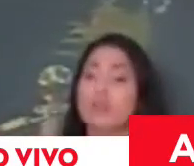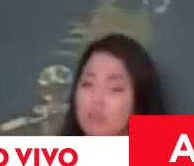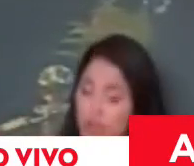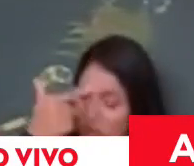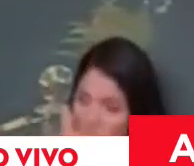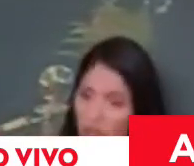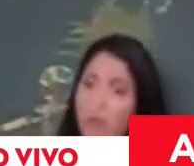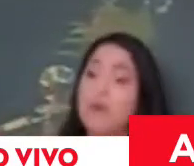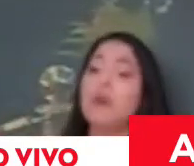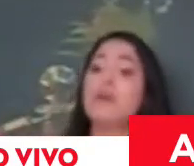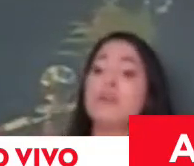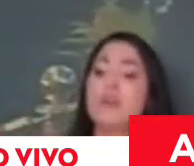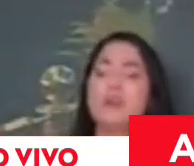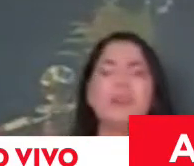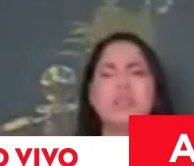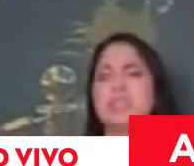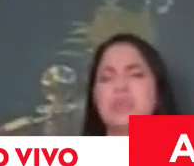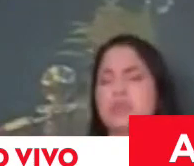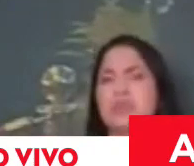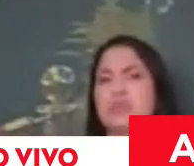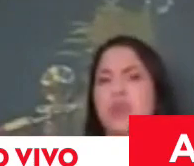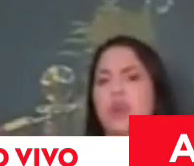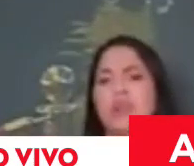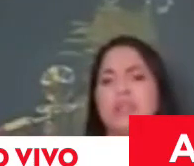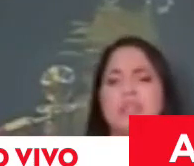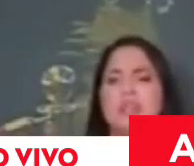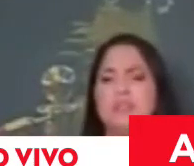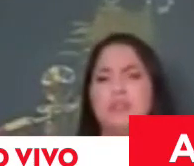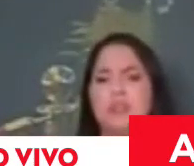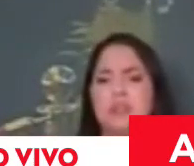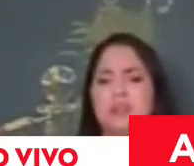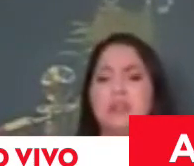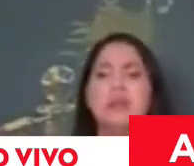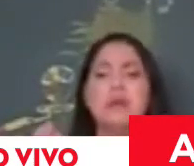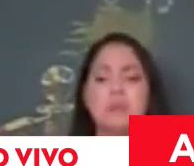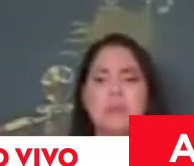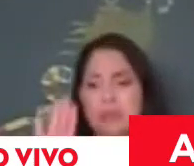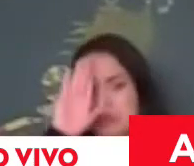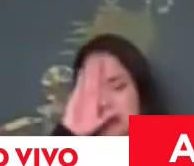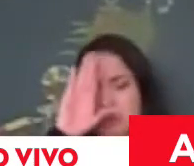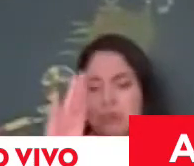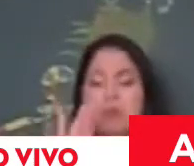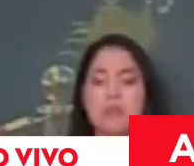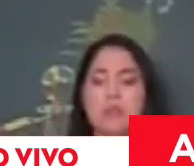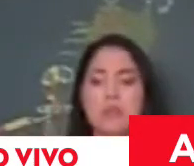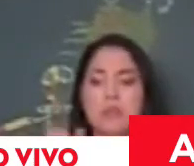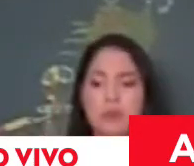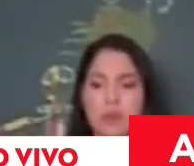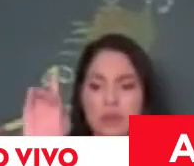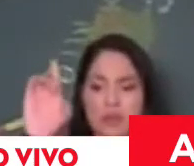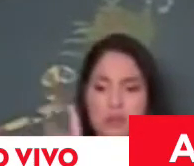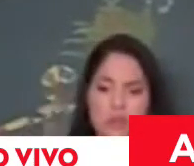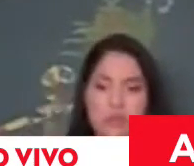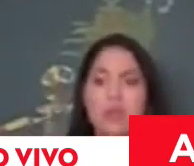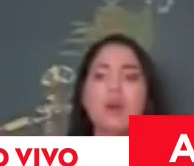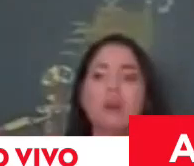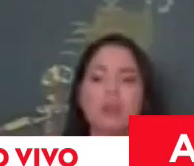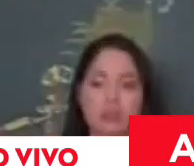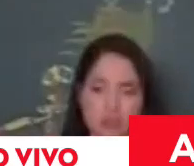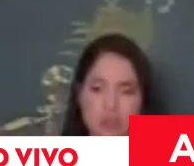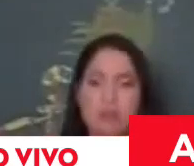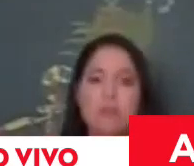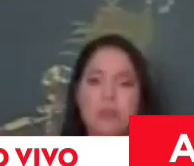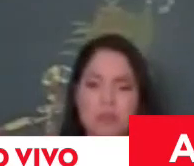em defesa, mas principalmente em defesa da democracia e do Estado de Direito, mas também em